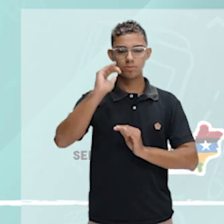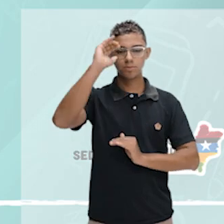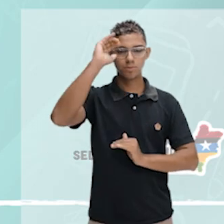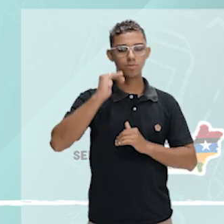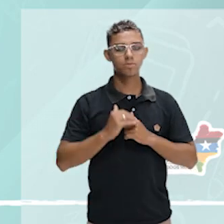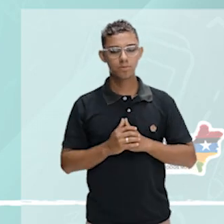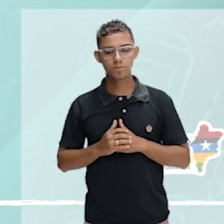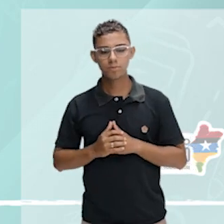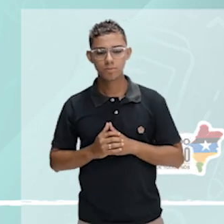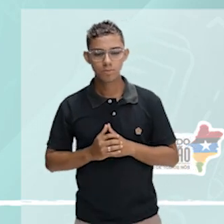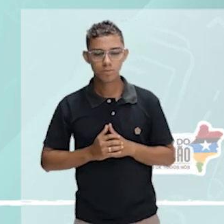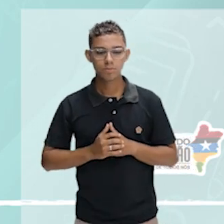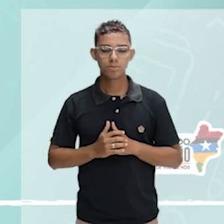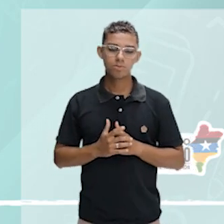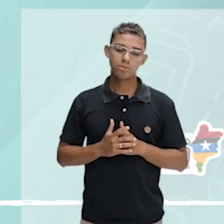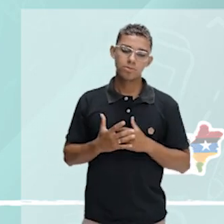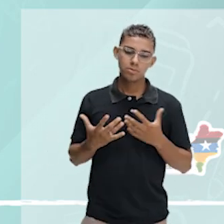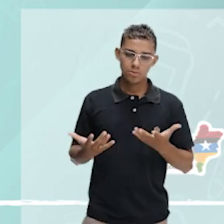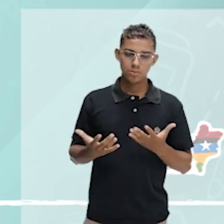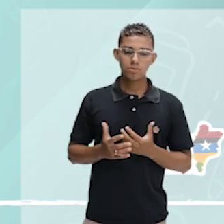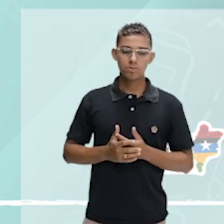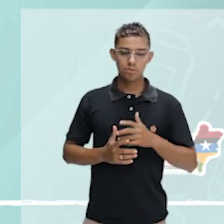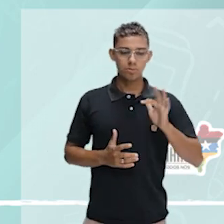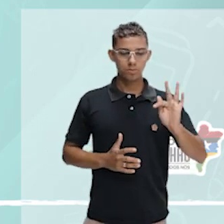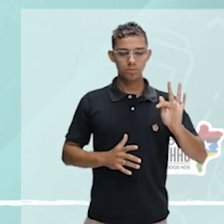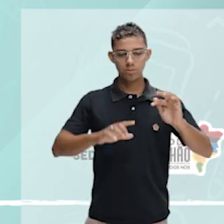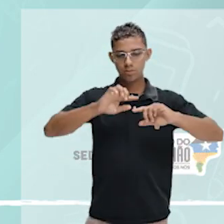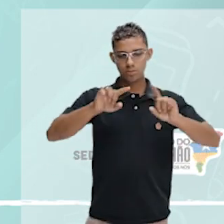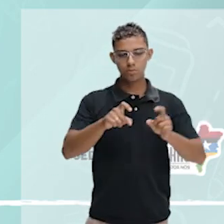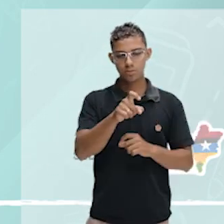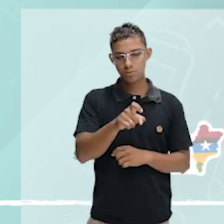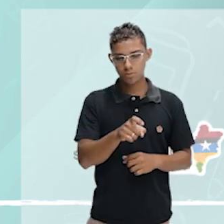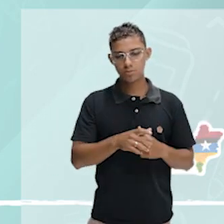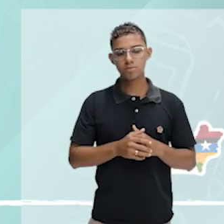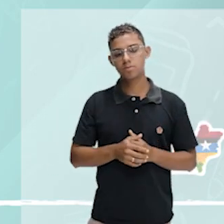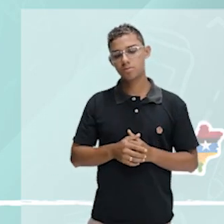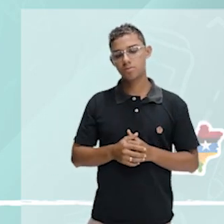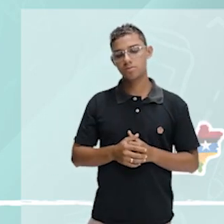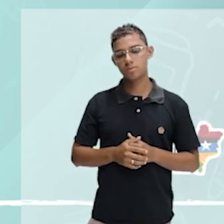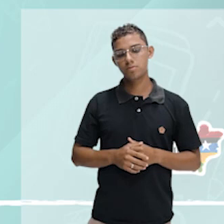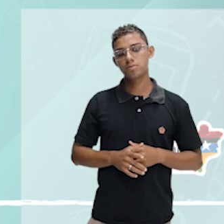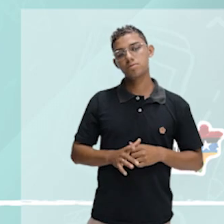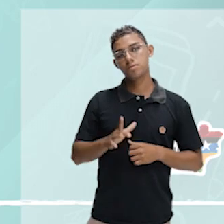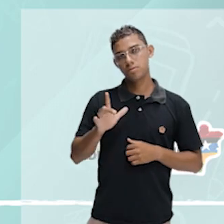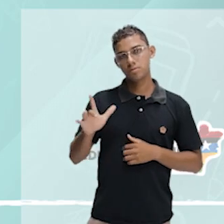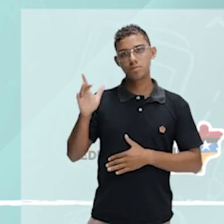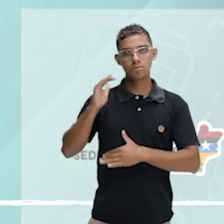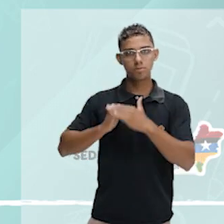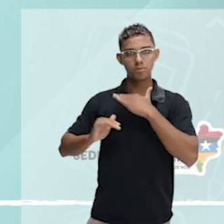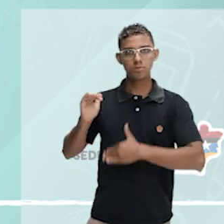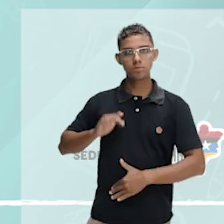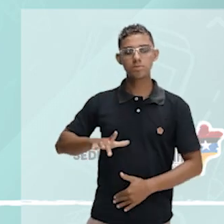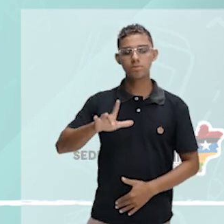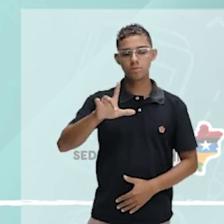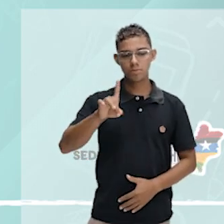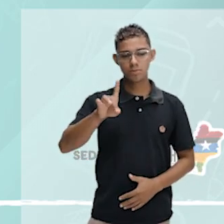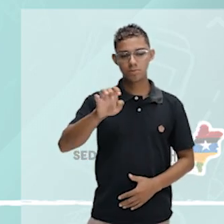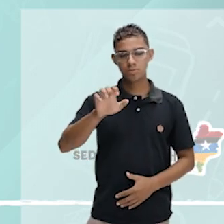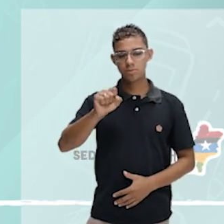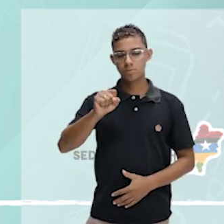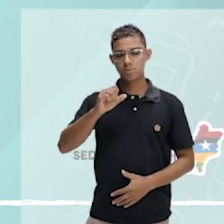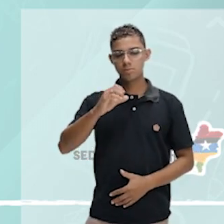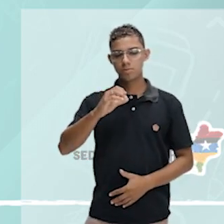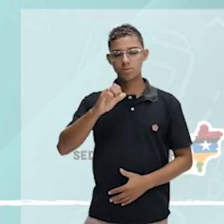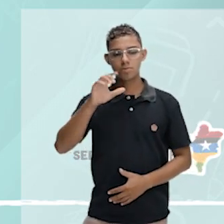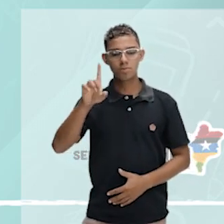como a gente costuma dizer e como eu acabei de mencionar Ó se ela é crescente ou decrescente Ora por a ser um